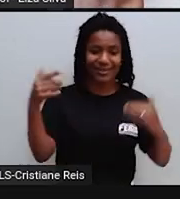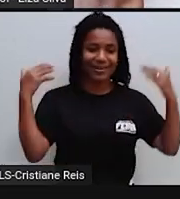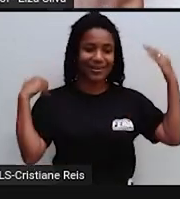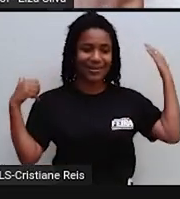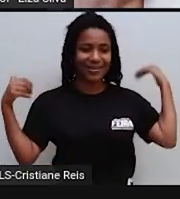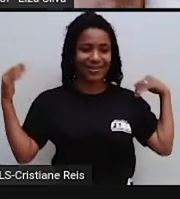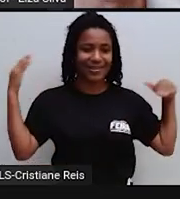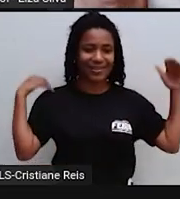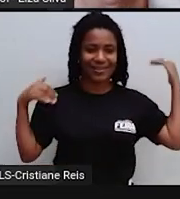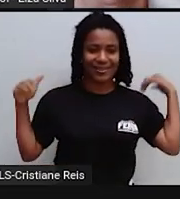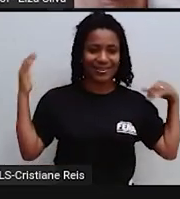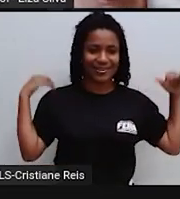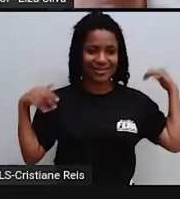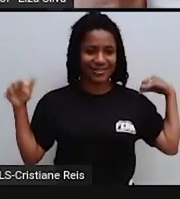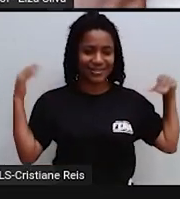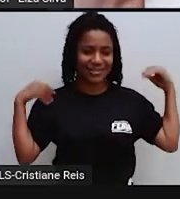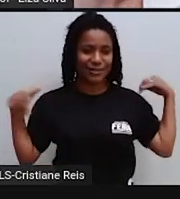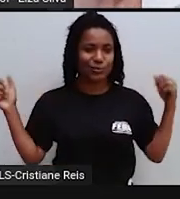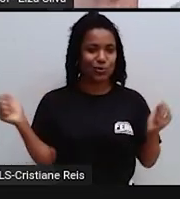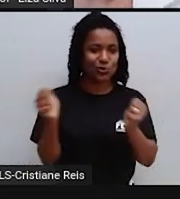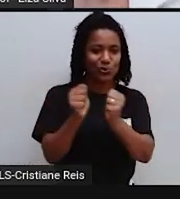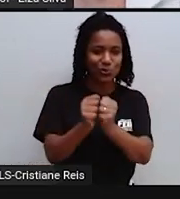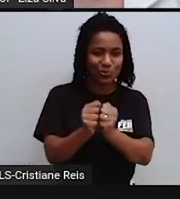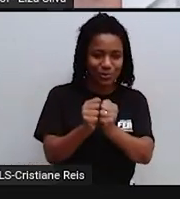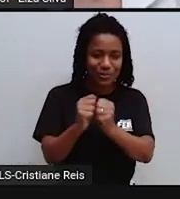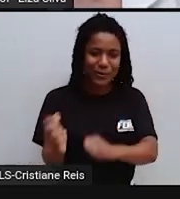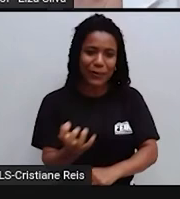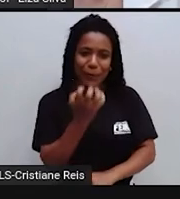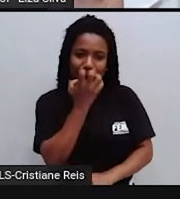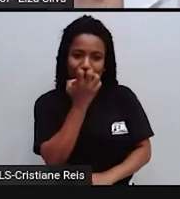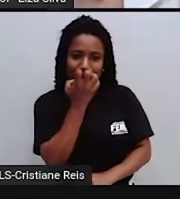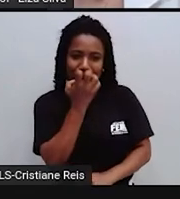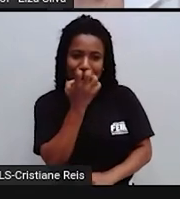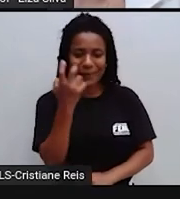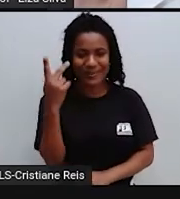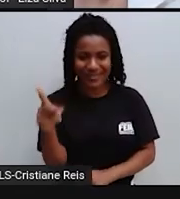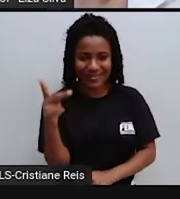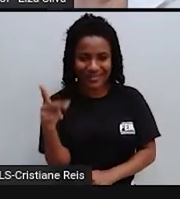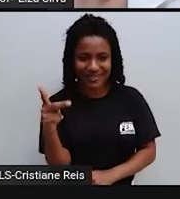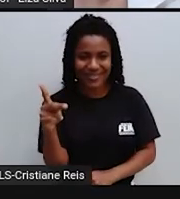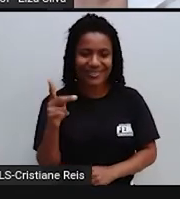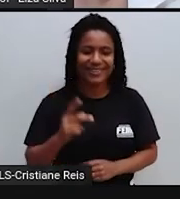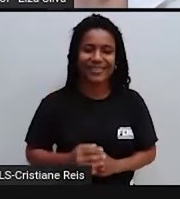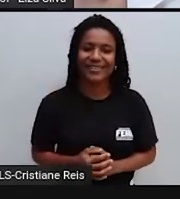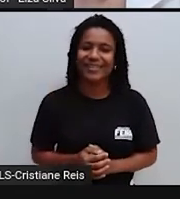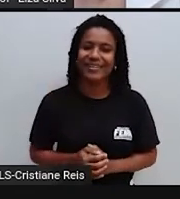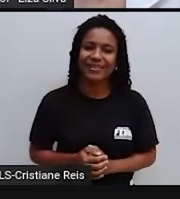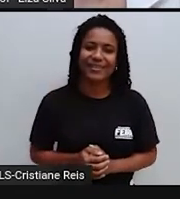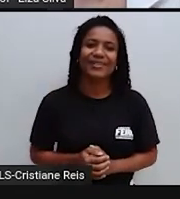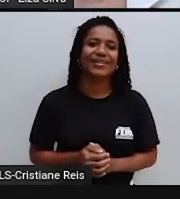her dog, o cachorro dela. Ok, students? Next one.